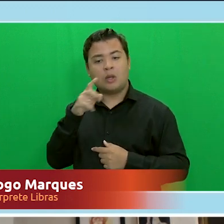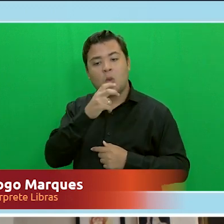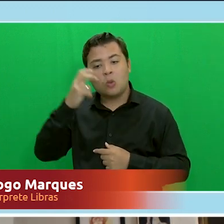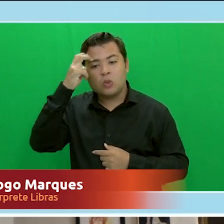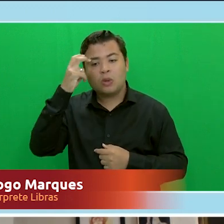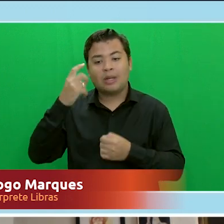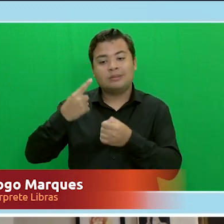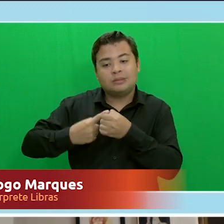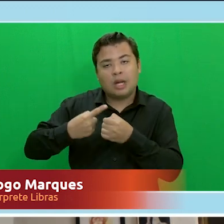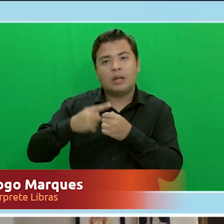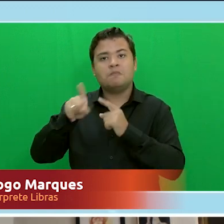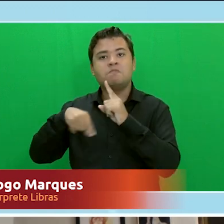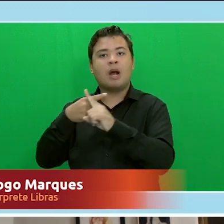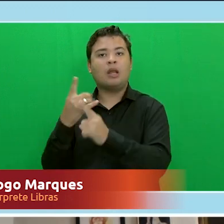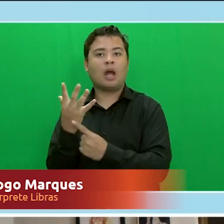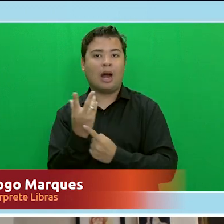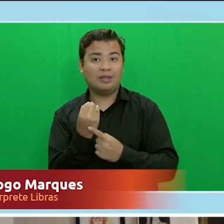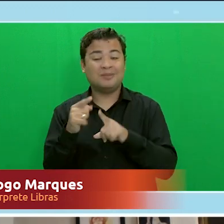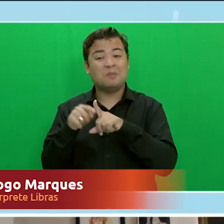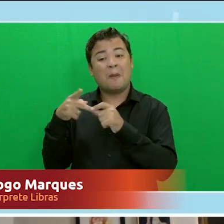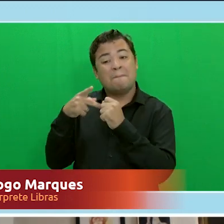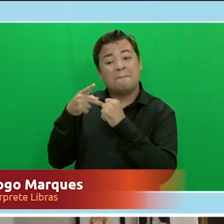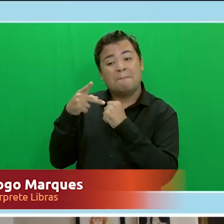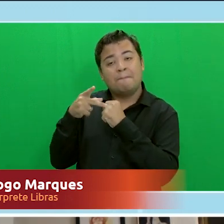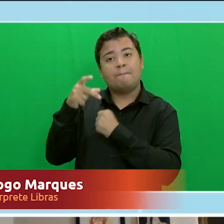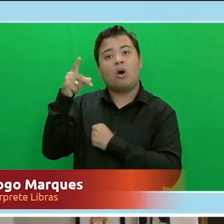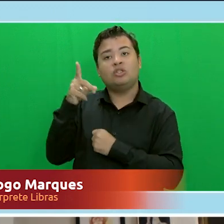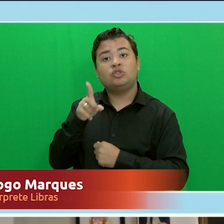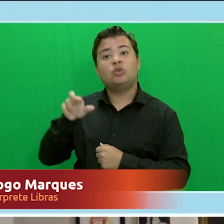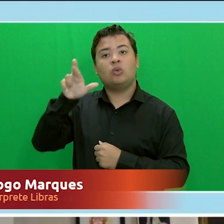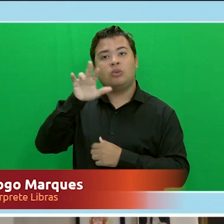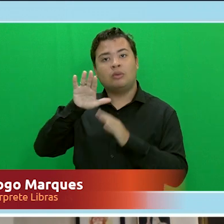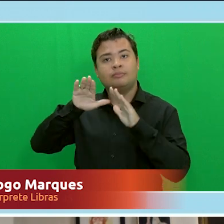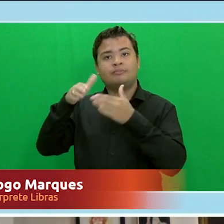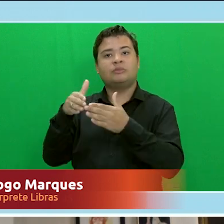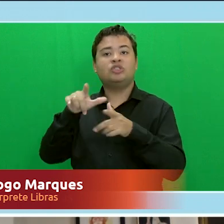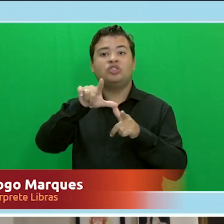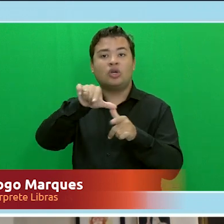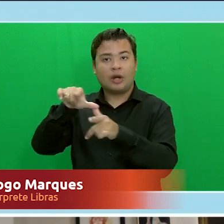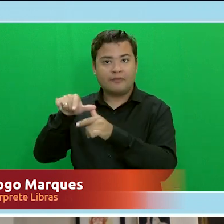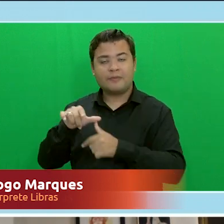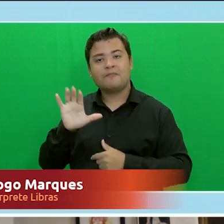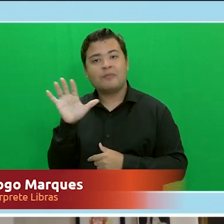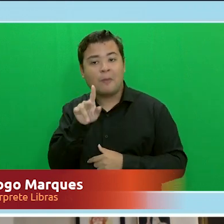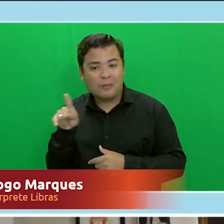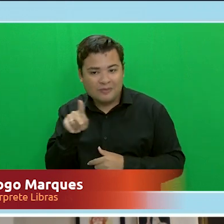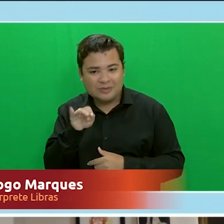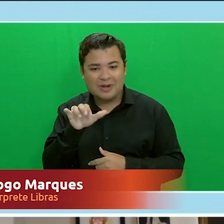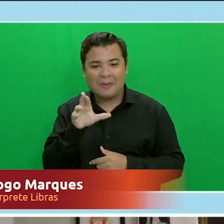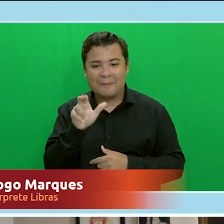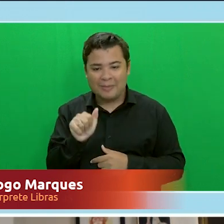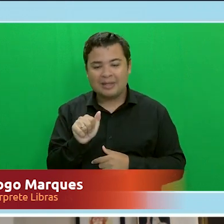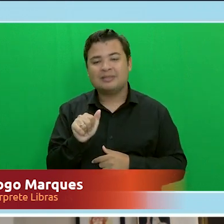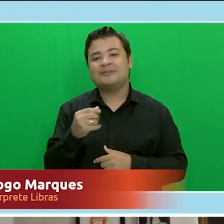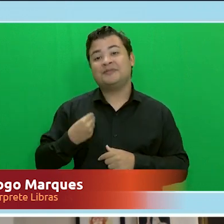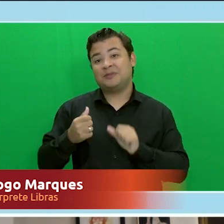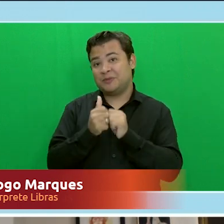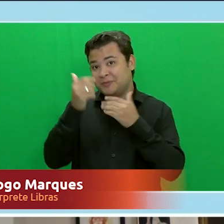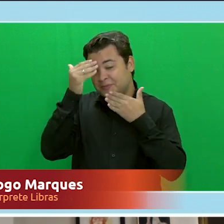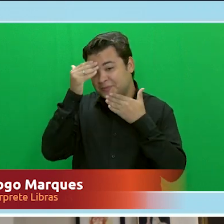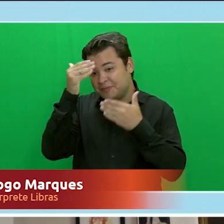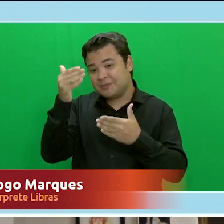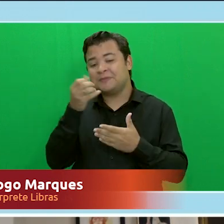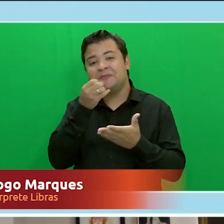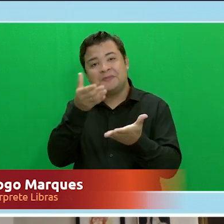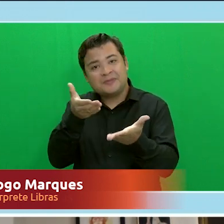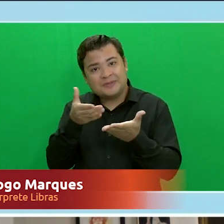Cultura, Cidade e Artes e pós-doutora em Geografia. Olá, professora Márcia, muito obrigada pela sua presença.